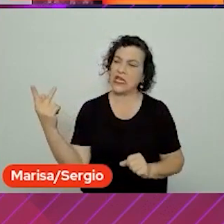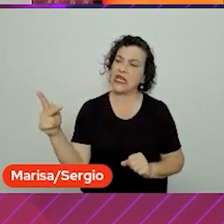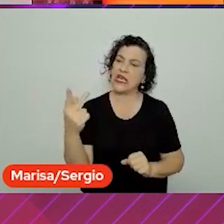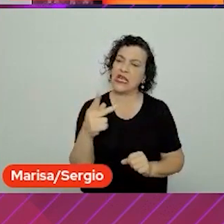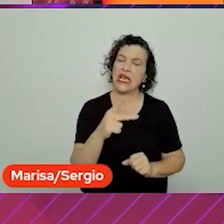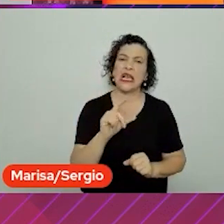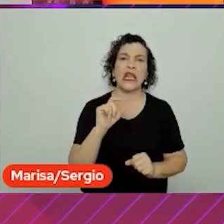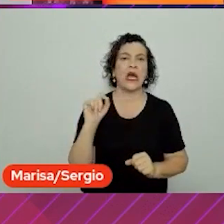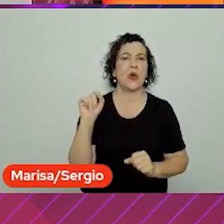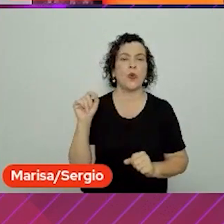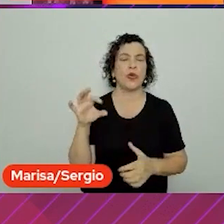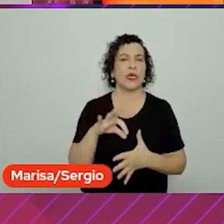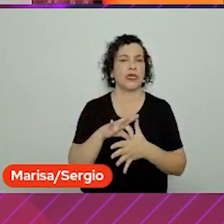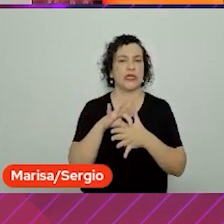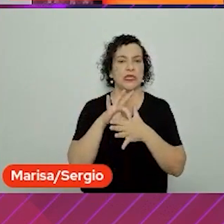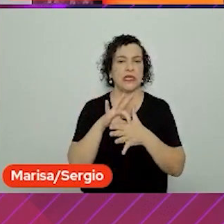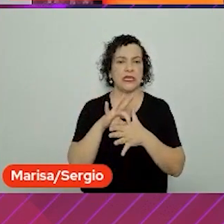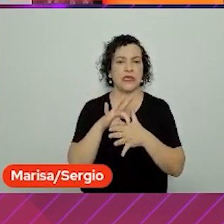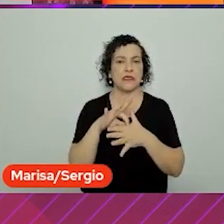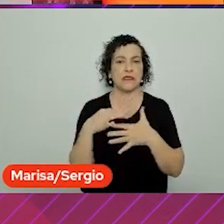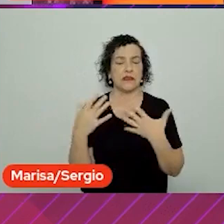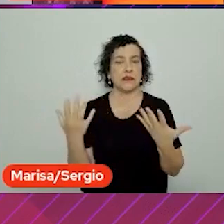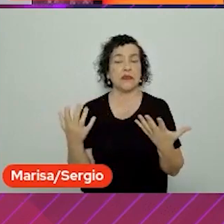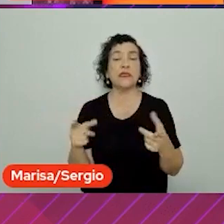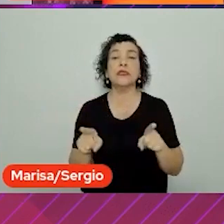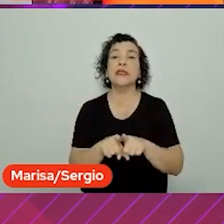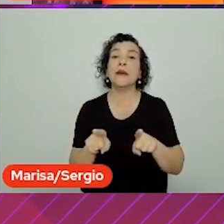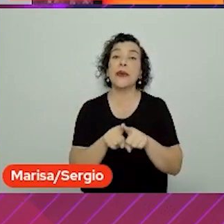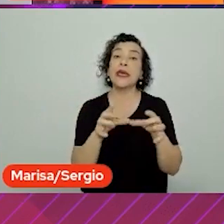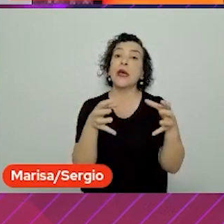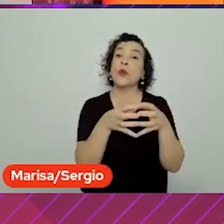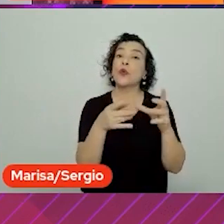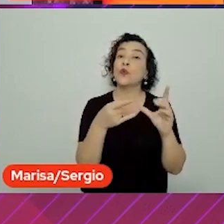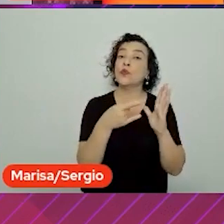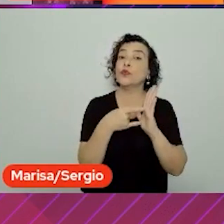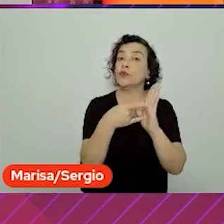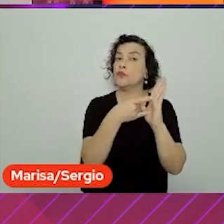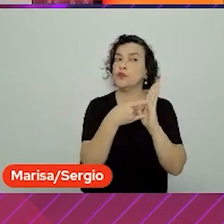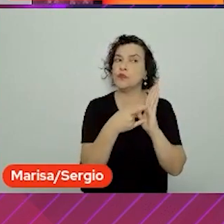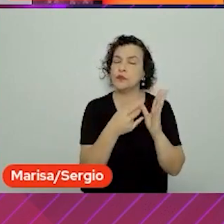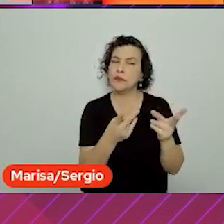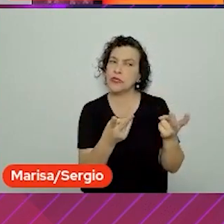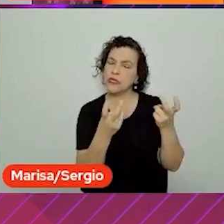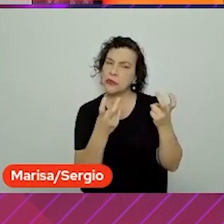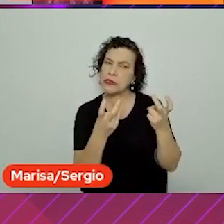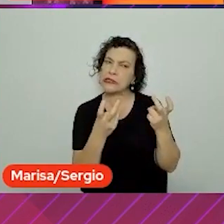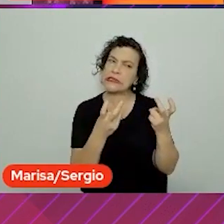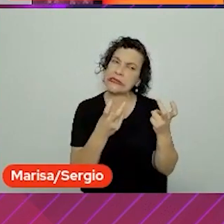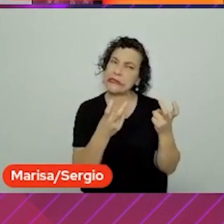de liderança. Desenvolvedor que está percebendo ali alguma coisa que pode dar ruim,